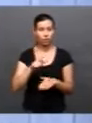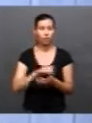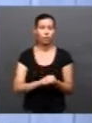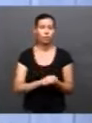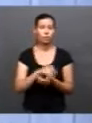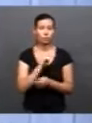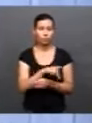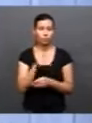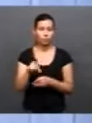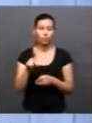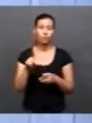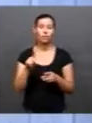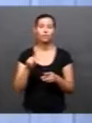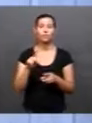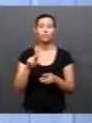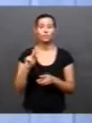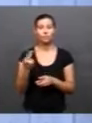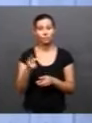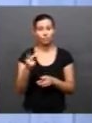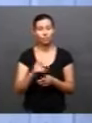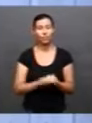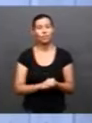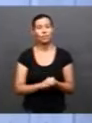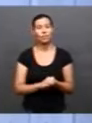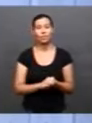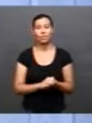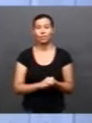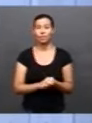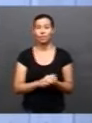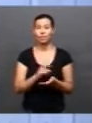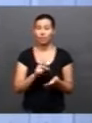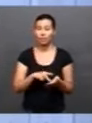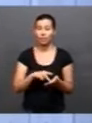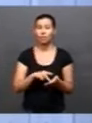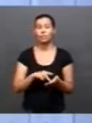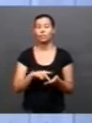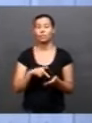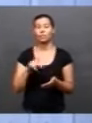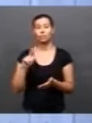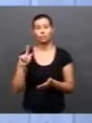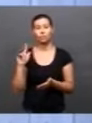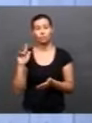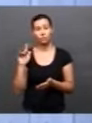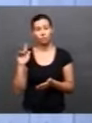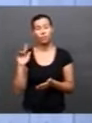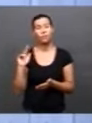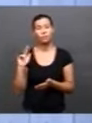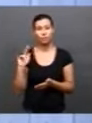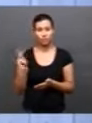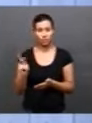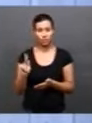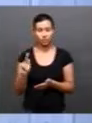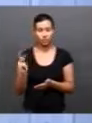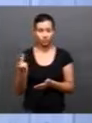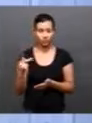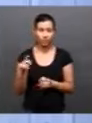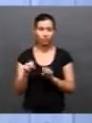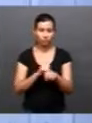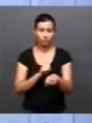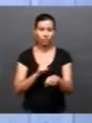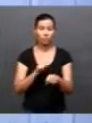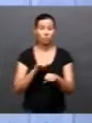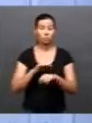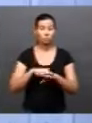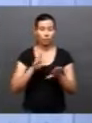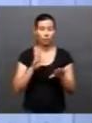Na verdade, ela é graduada em História, mas é professora da Faculdade de Educação. A gente fica por aqui.